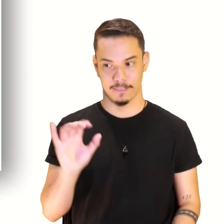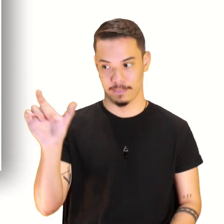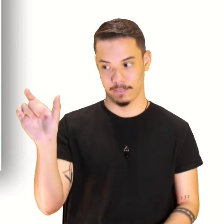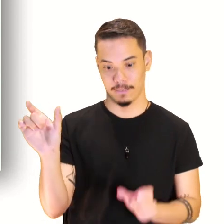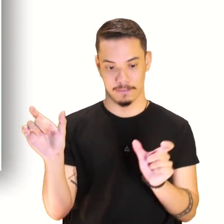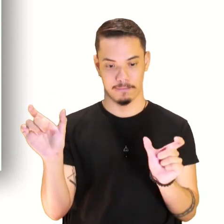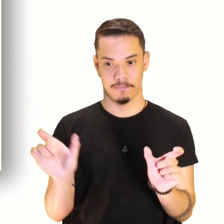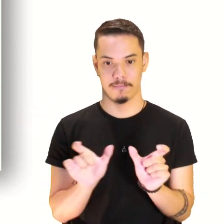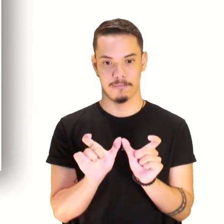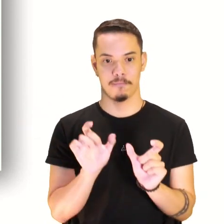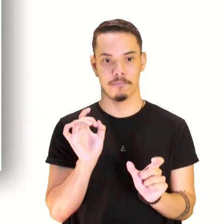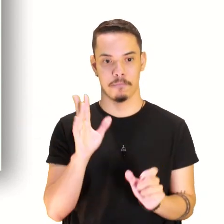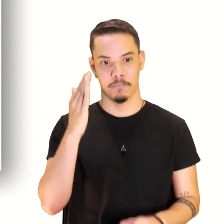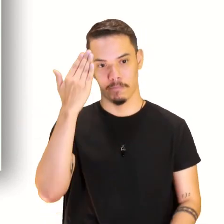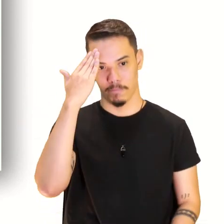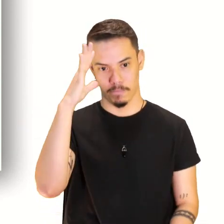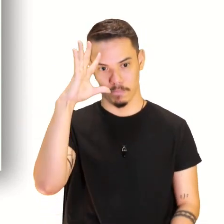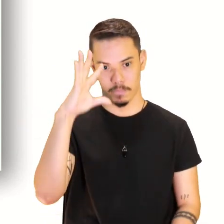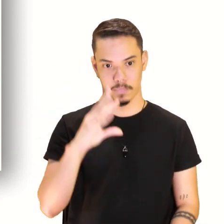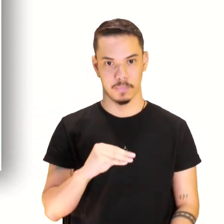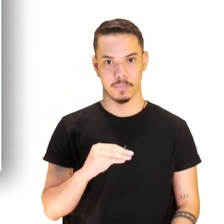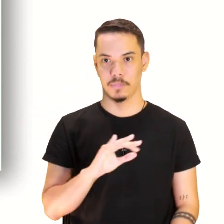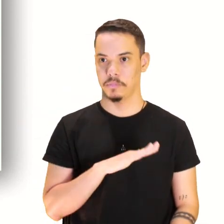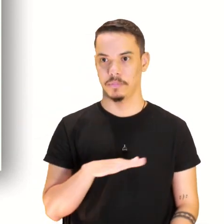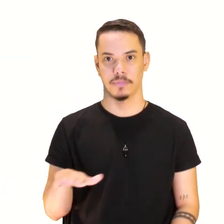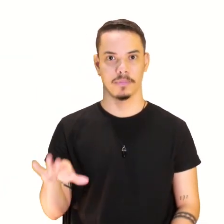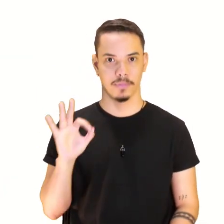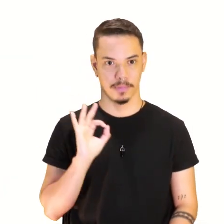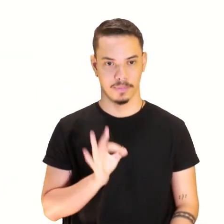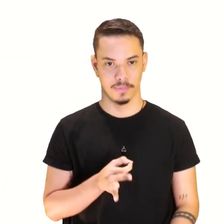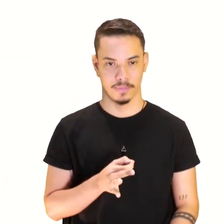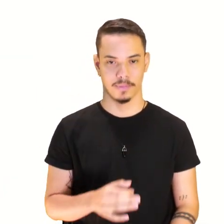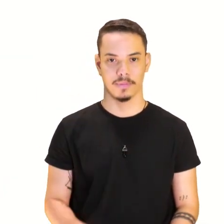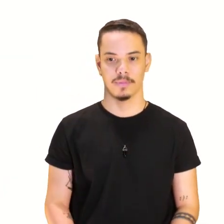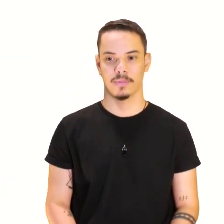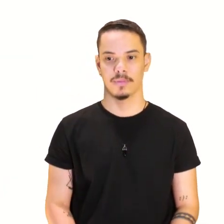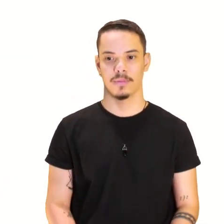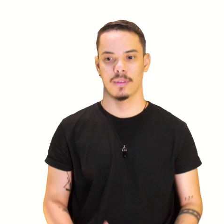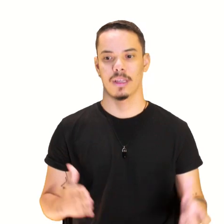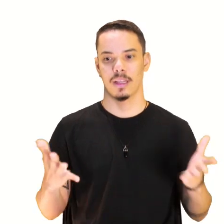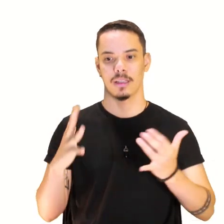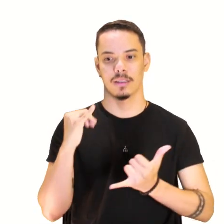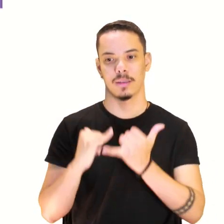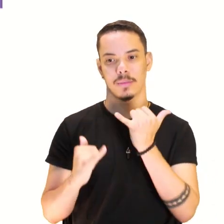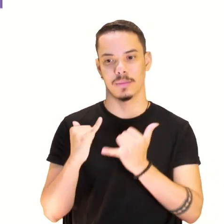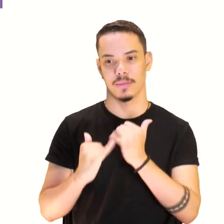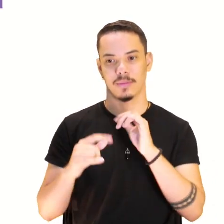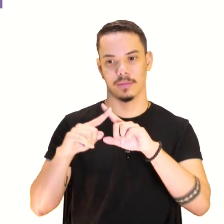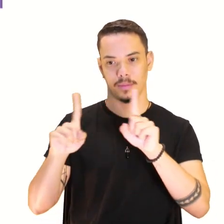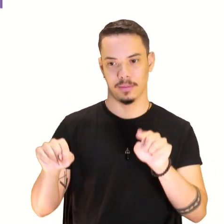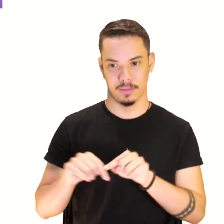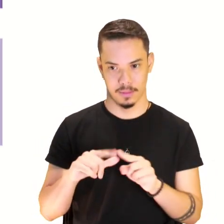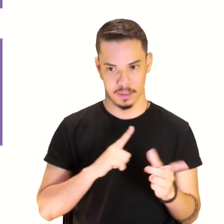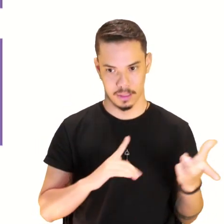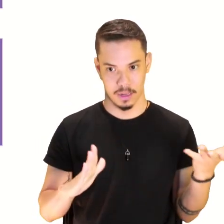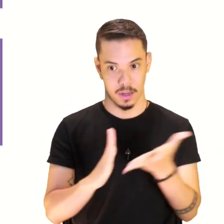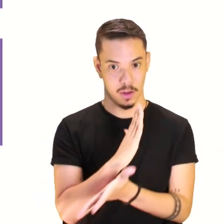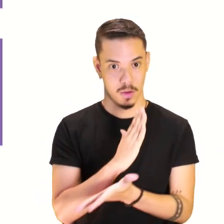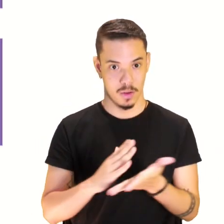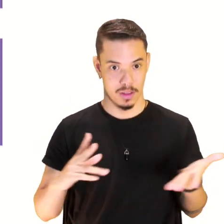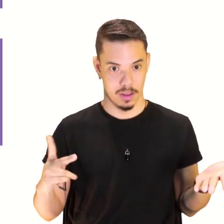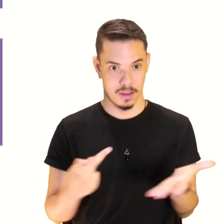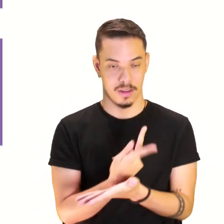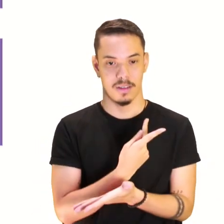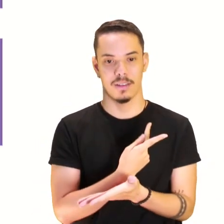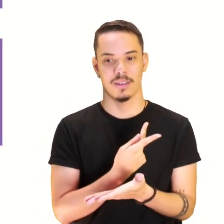o retângulo vem de ângulo reto, certo? Certo. E na semelhança de triângulos a gente tem alguns casos, né? E esses